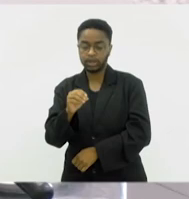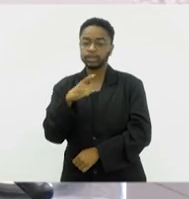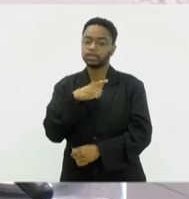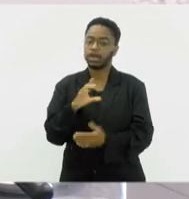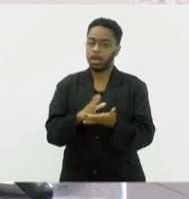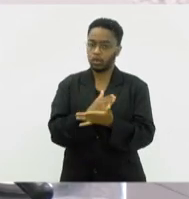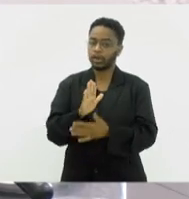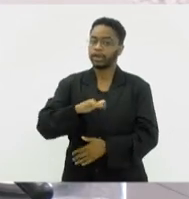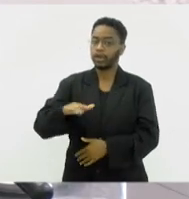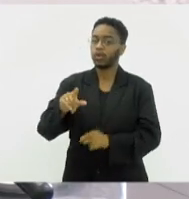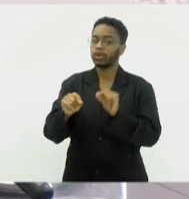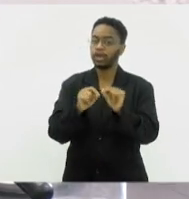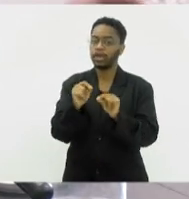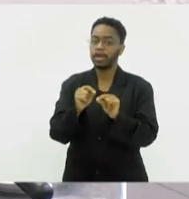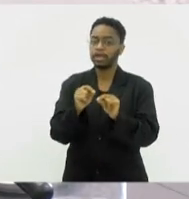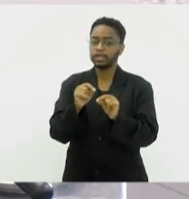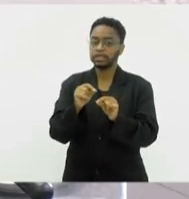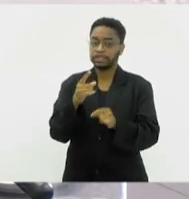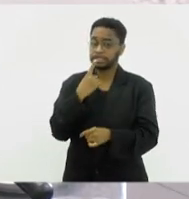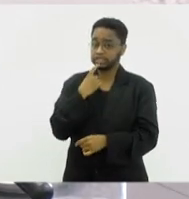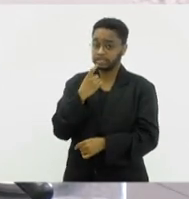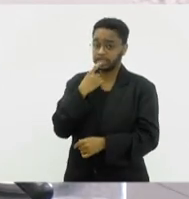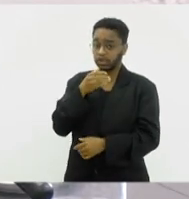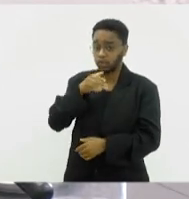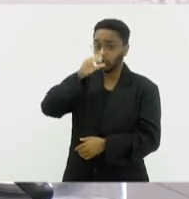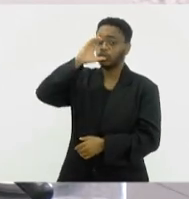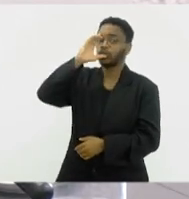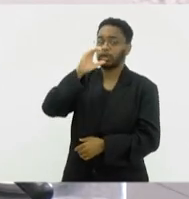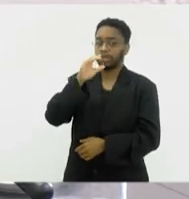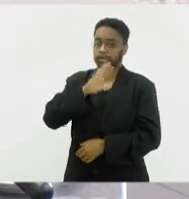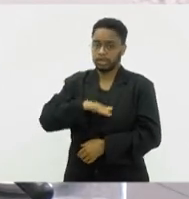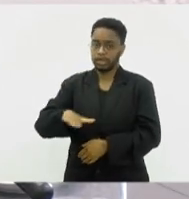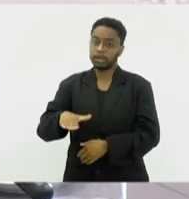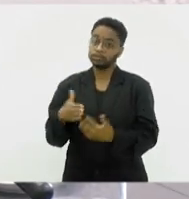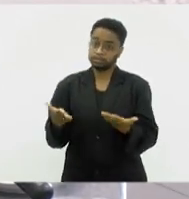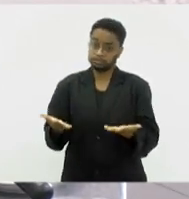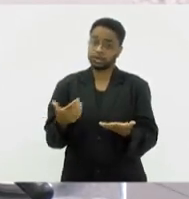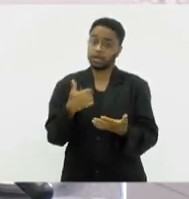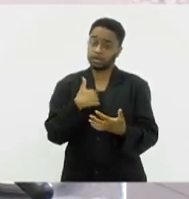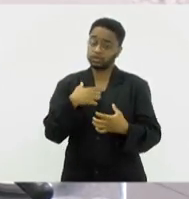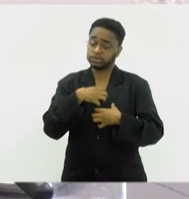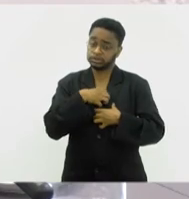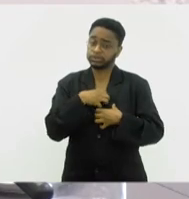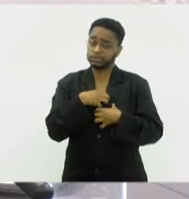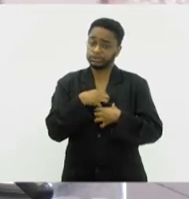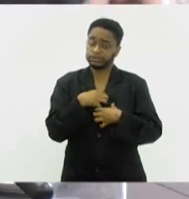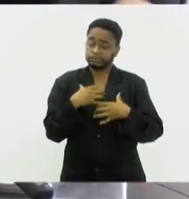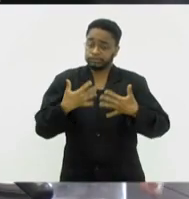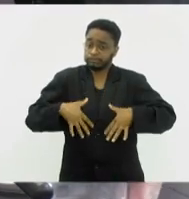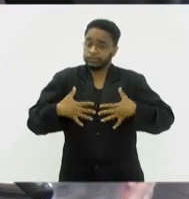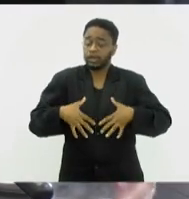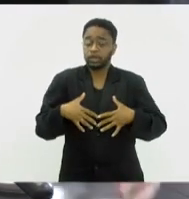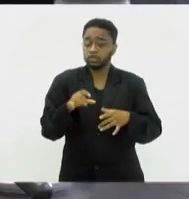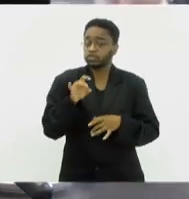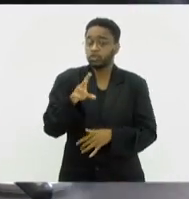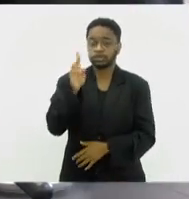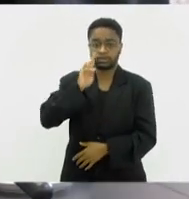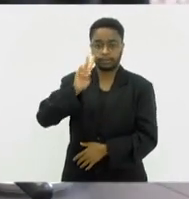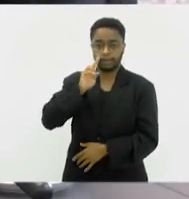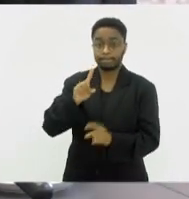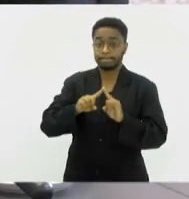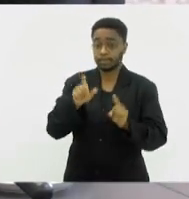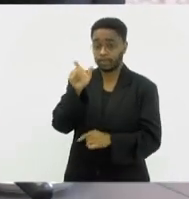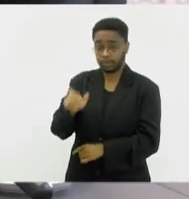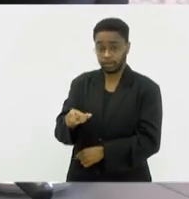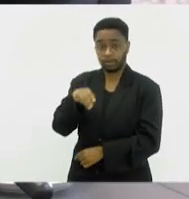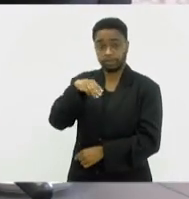crianças, bebendo o sangue dessas crianças. Enfim, me arrepia só de lembrar dessa situação. Mas o vampirinho,